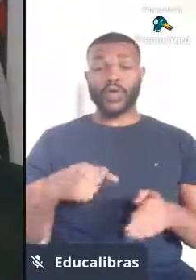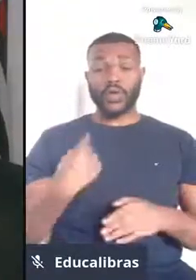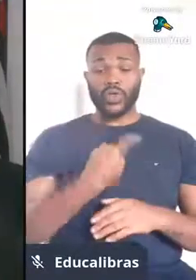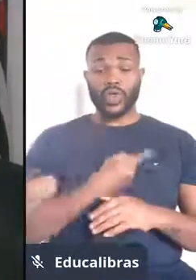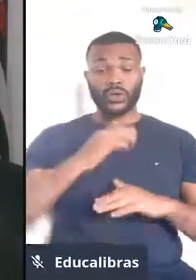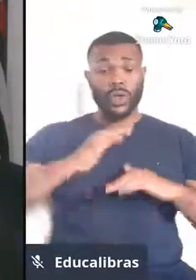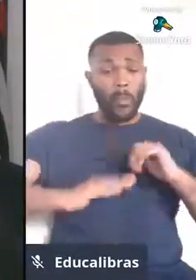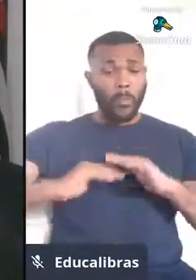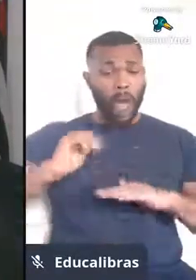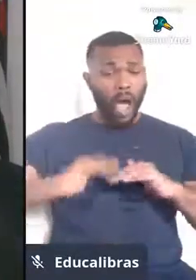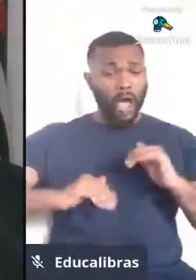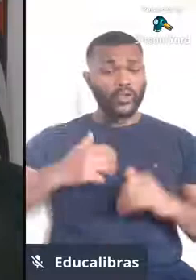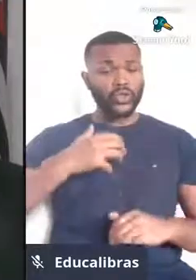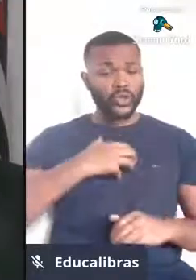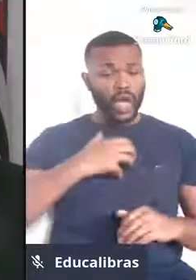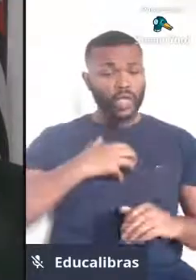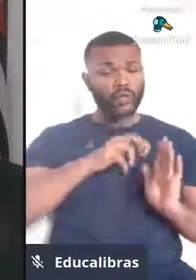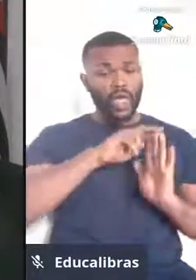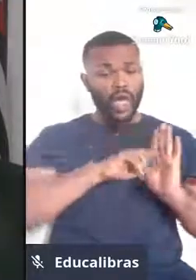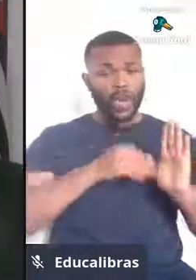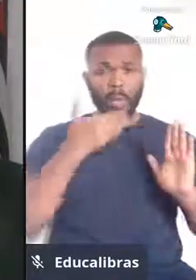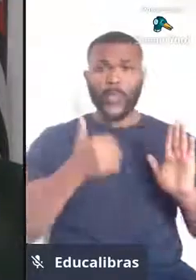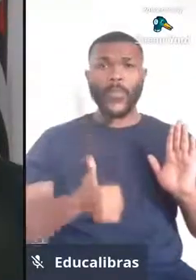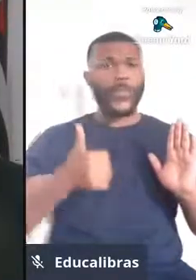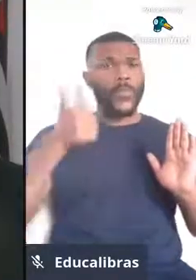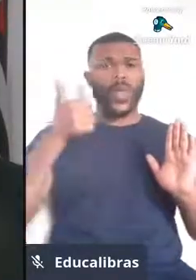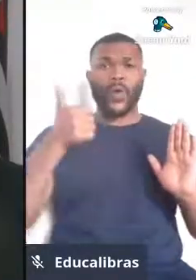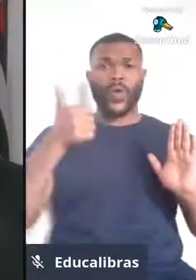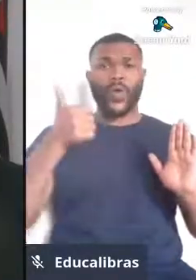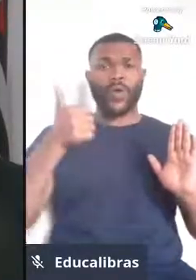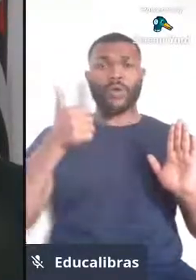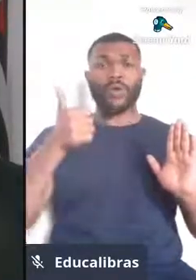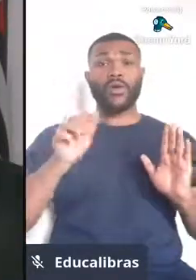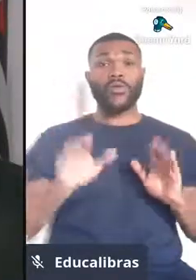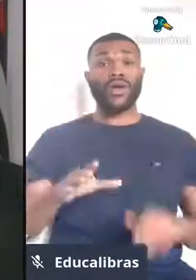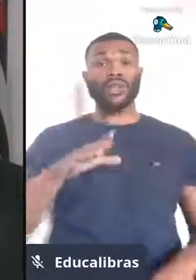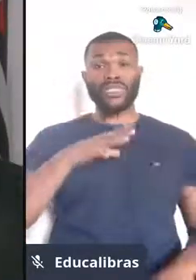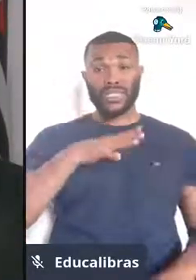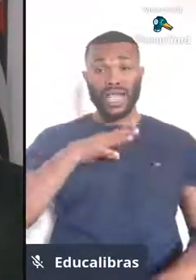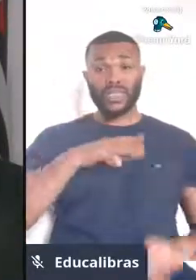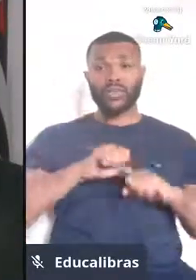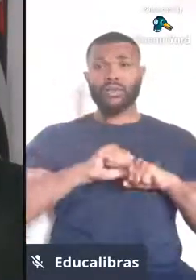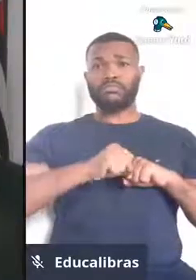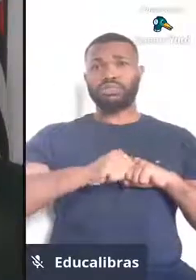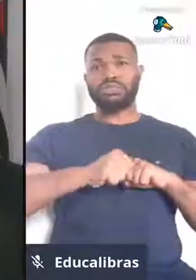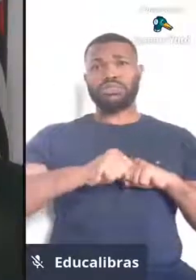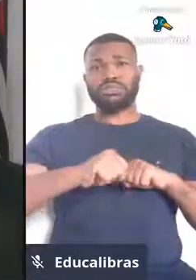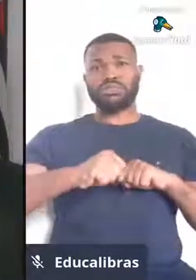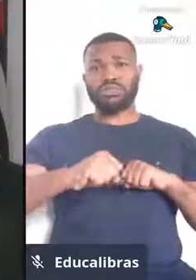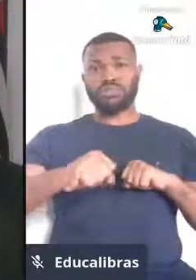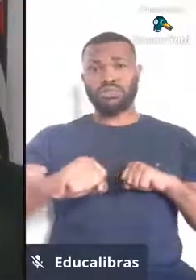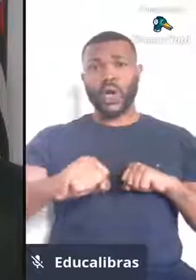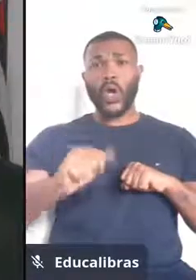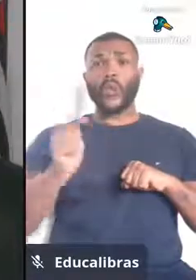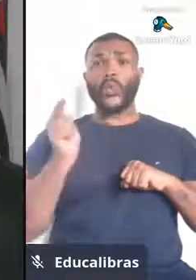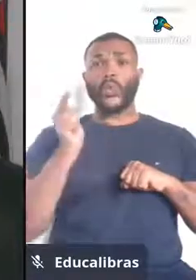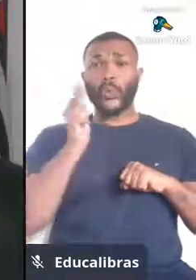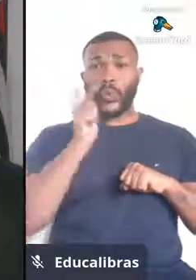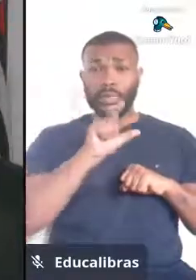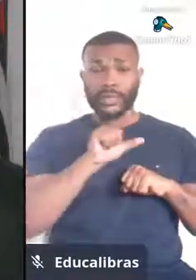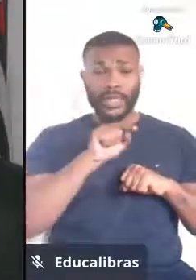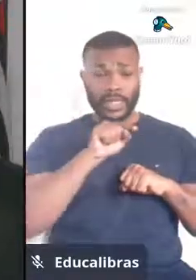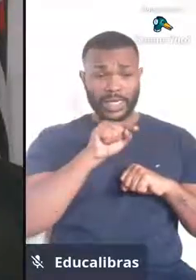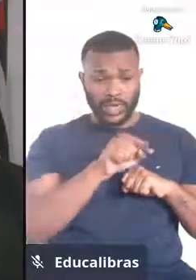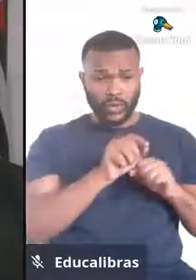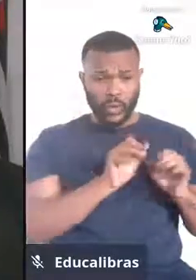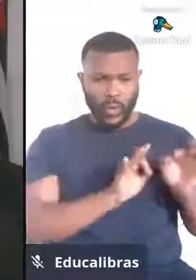melhores que tem tido no mundo afora. Né? Só que, como a cidade é muito grande, você conseguir uma capilaridade, a amplitude que